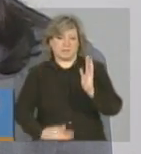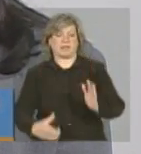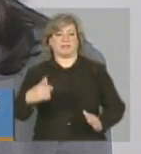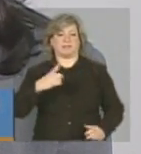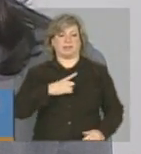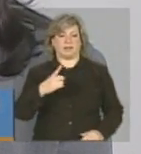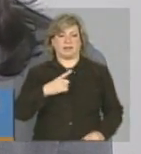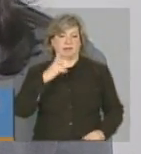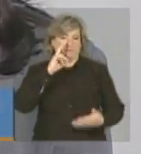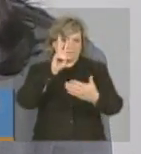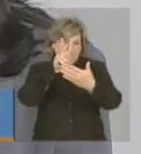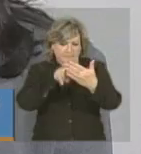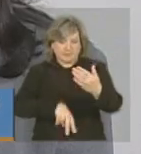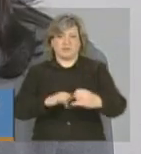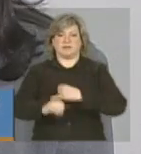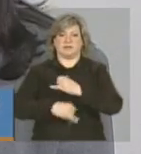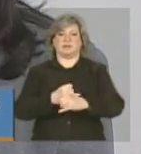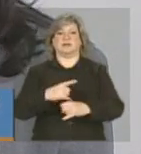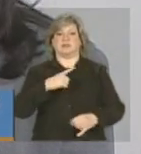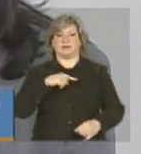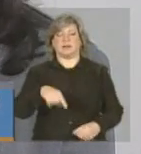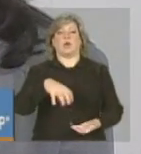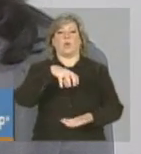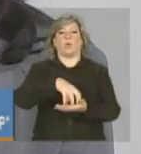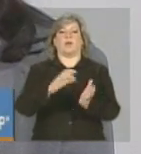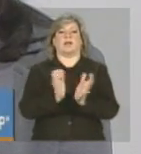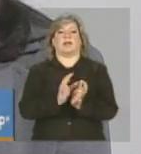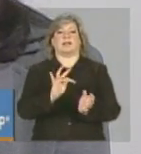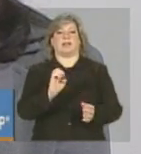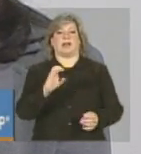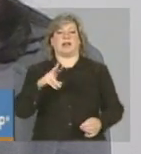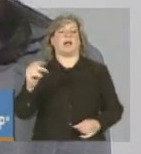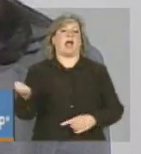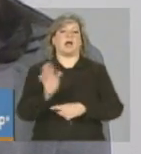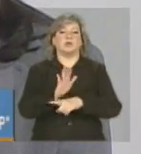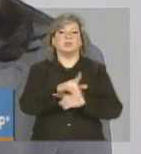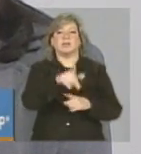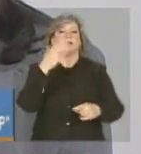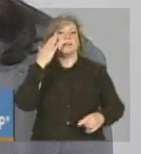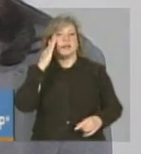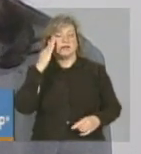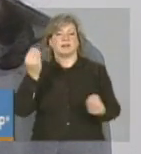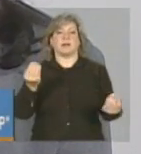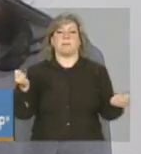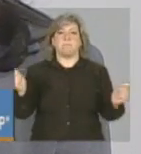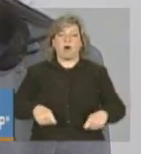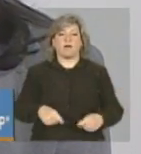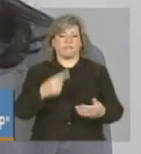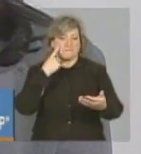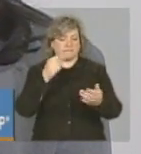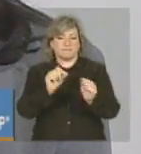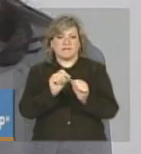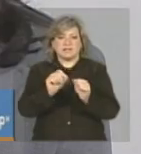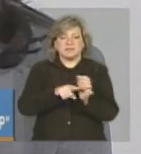proceder à leitura, pode proceder à leitura com a equipe técnica para ajudar a entender, já podem ir